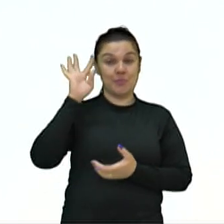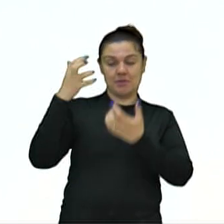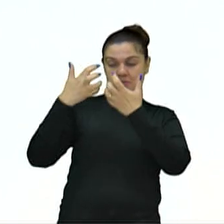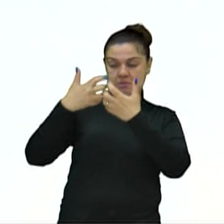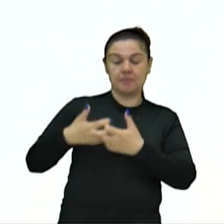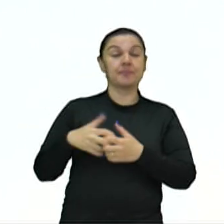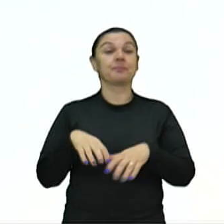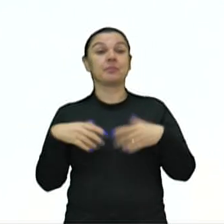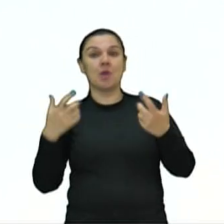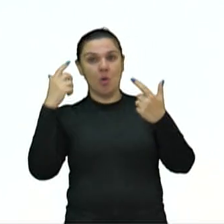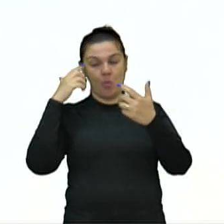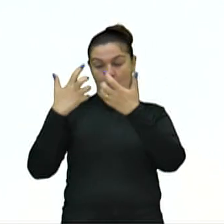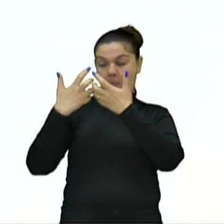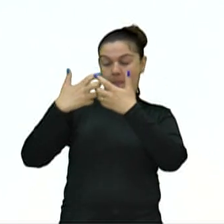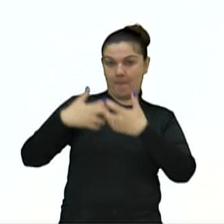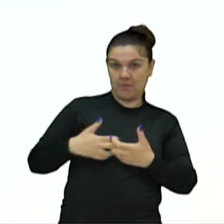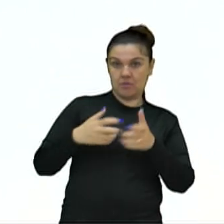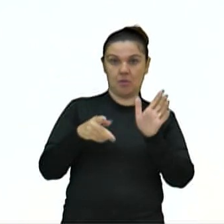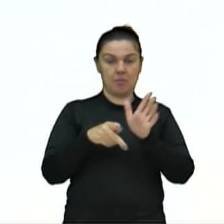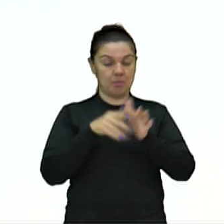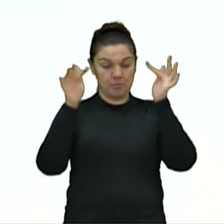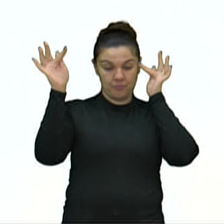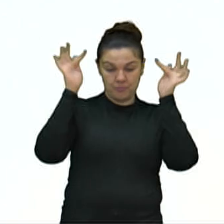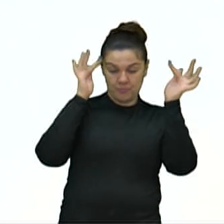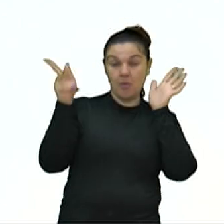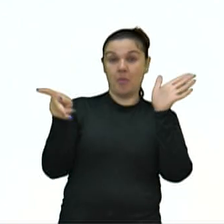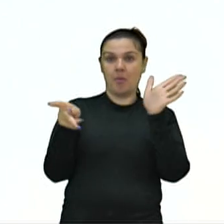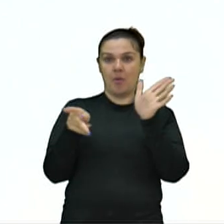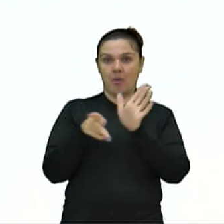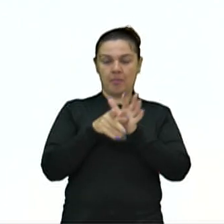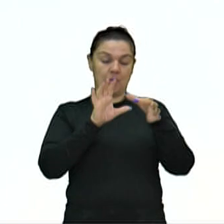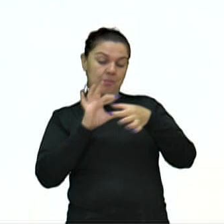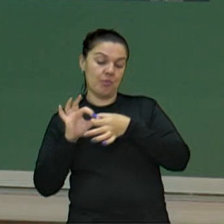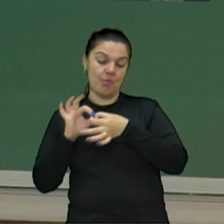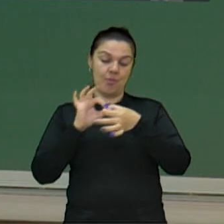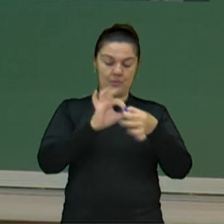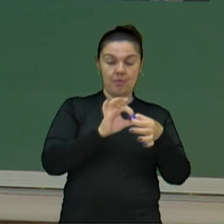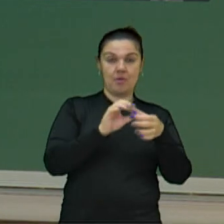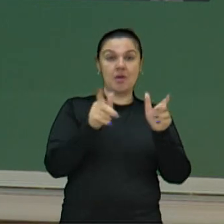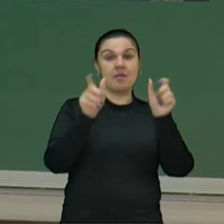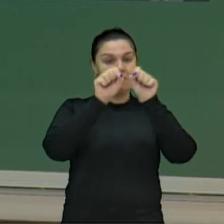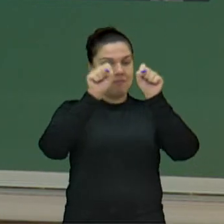por aspectos da corrente filosófica estruturalista, como nós vimos.